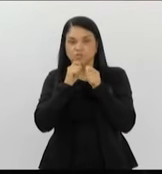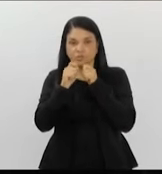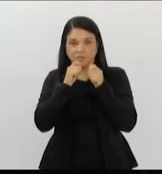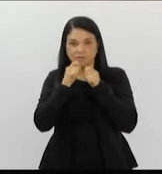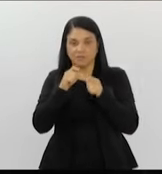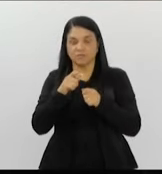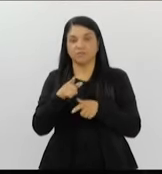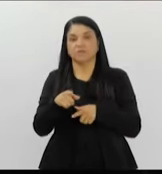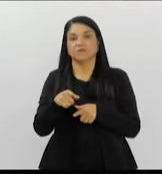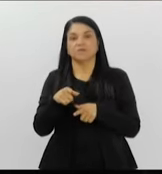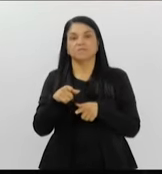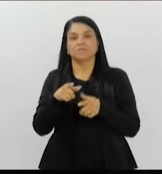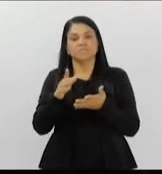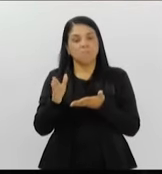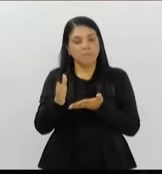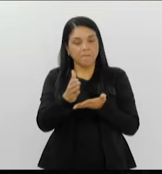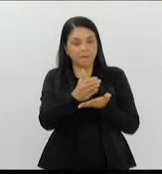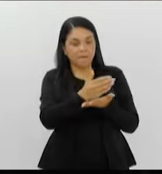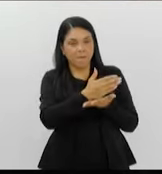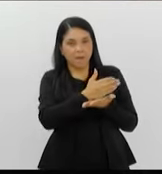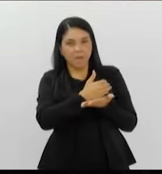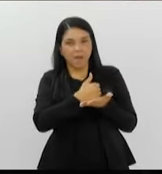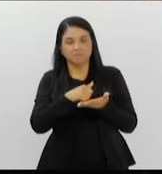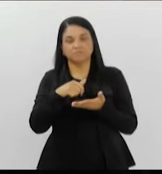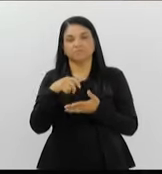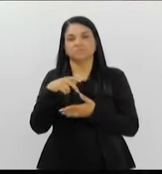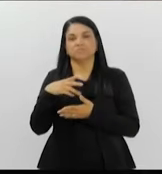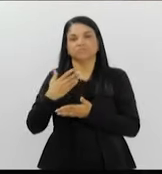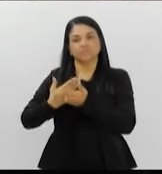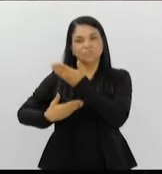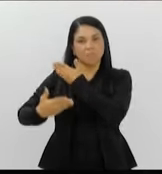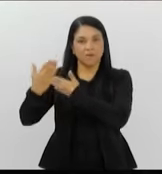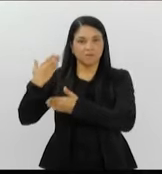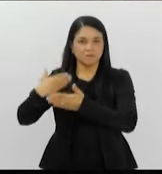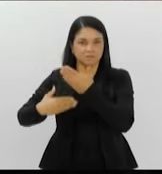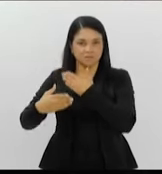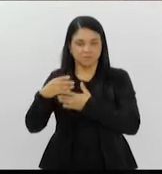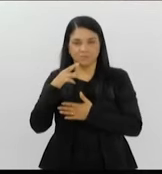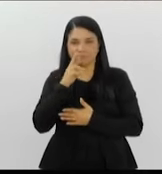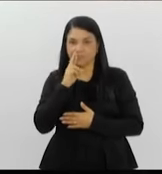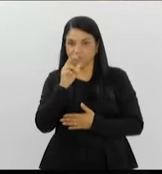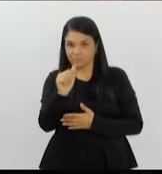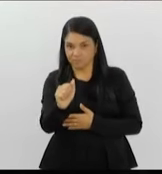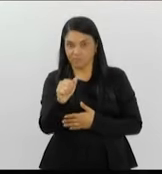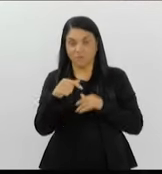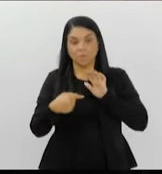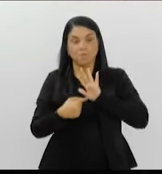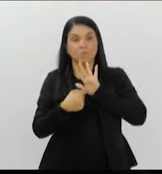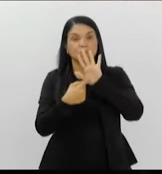um levantamento de parte desse histórico, mostrando que